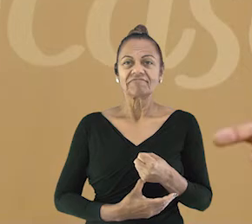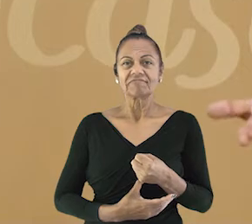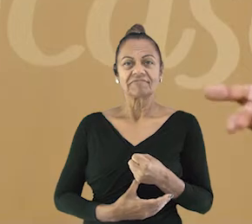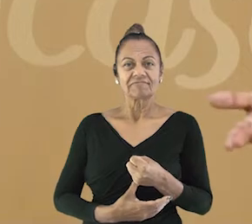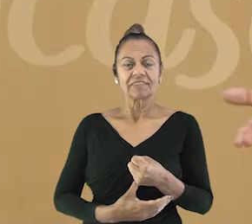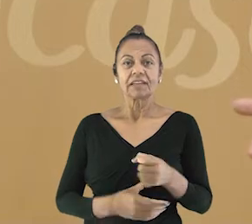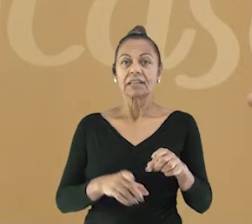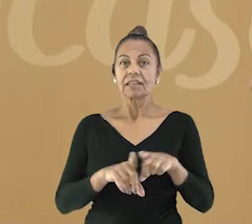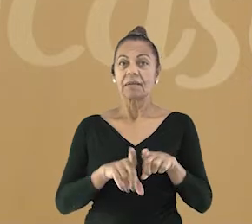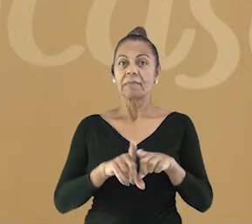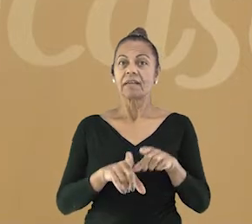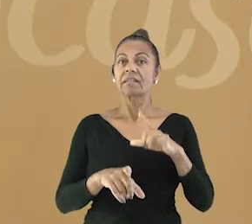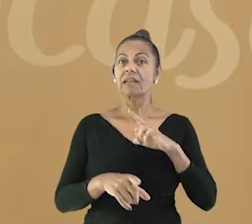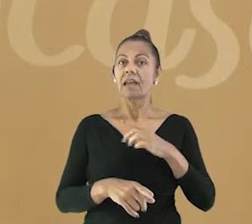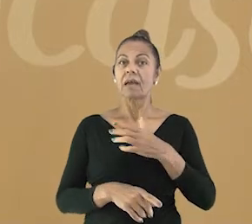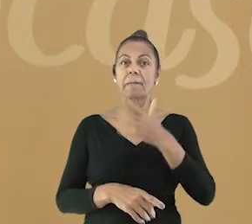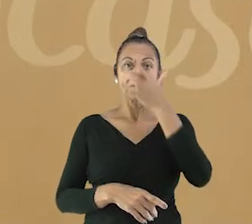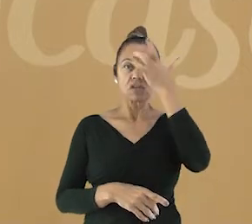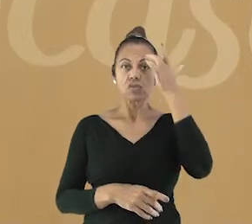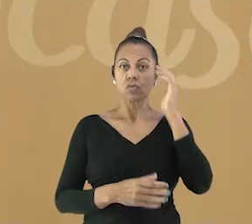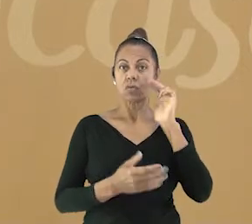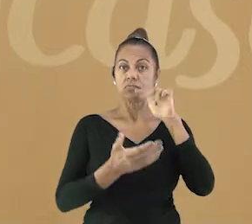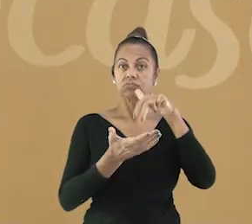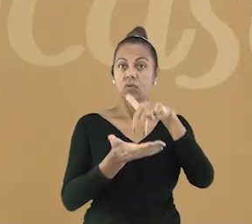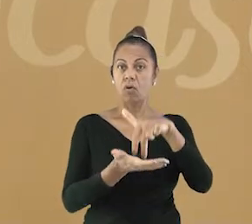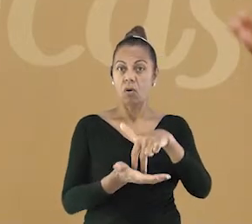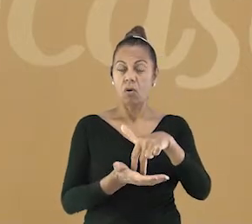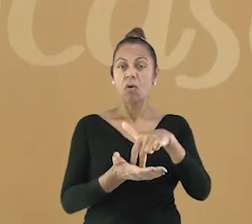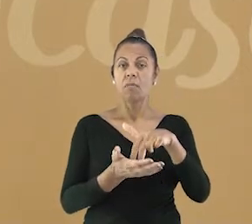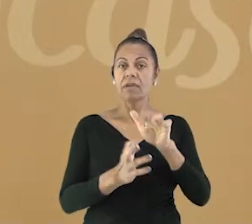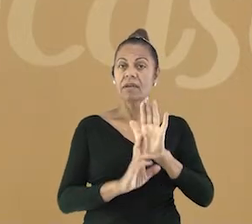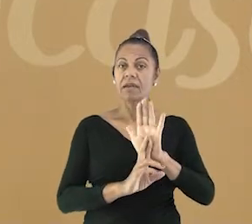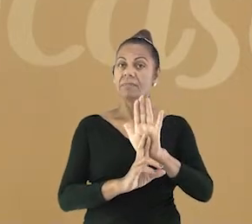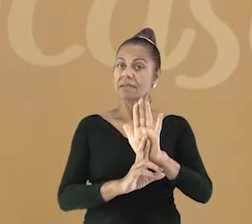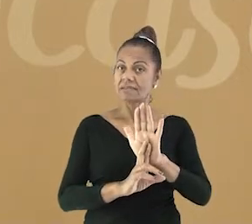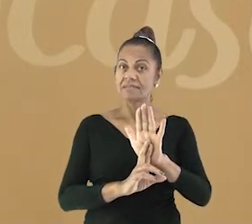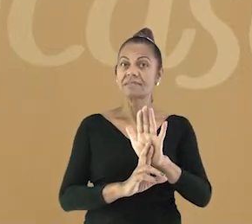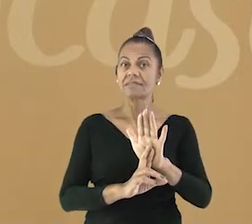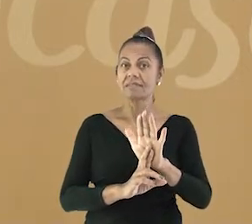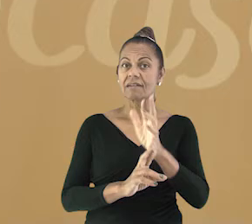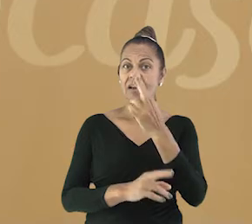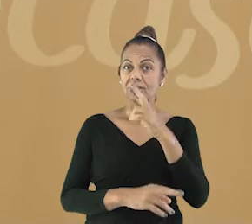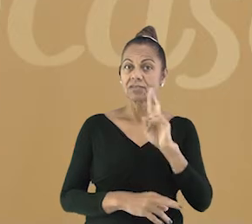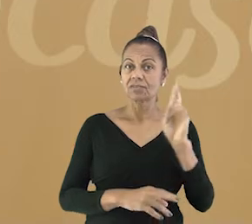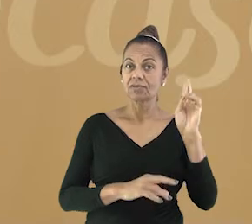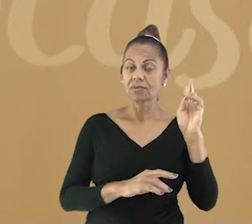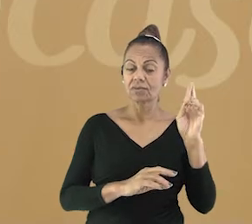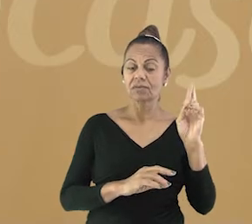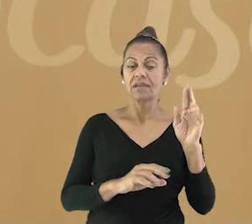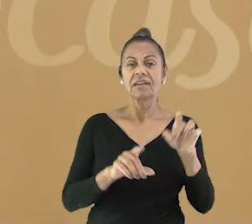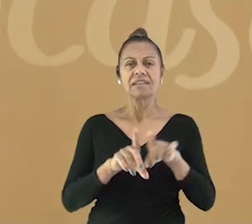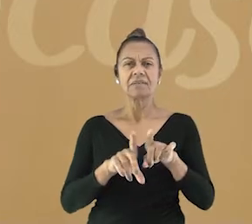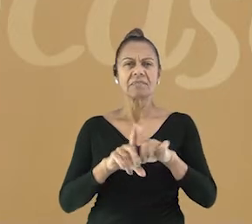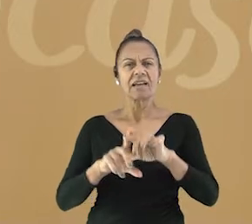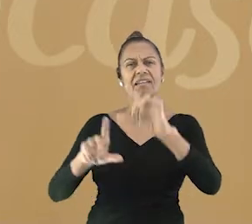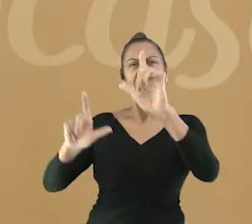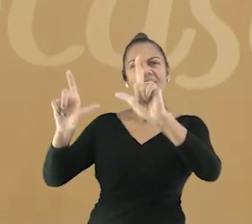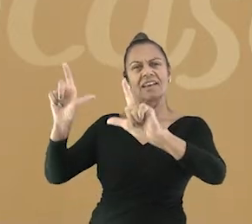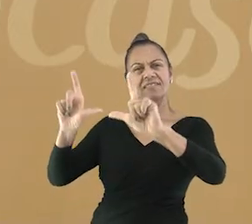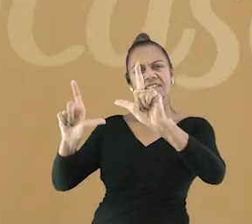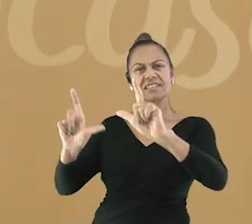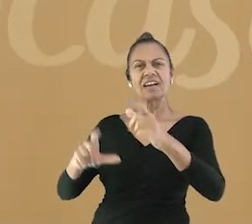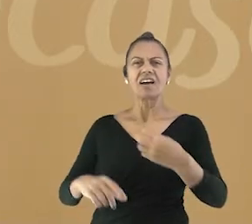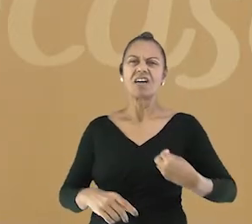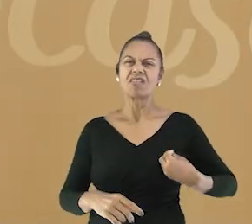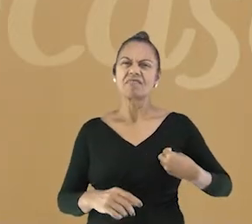os casamentos que vocês já devem ter visto, por ter uma noiva de branco, que carrega um buquê de flores, e o casamento é celebrado